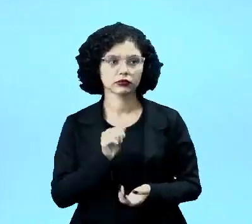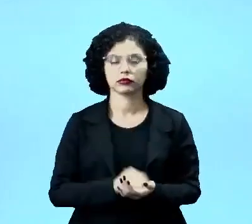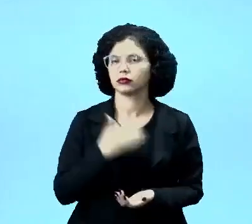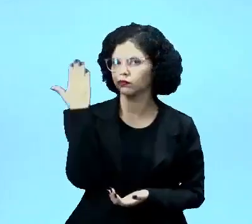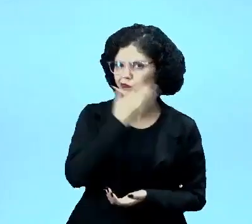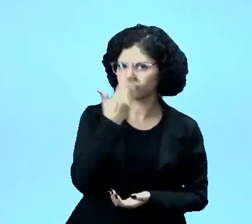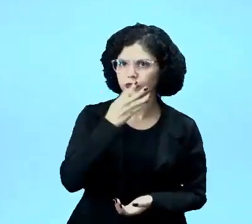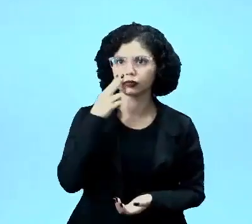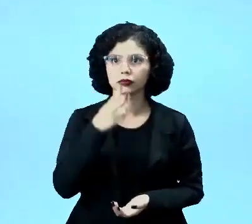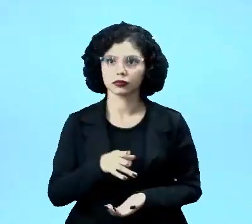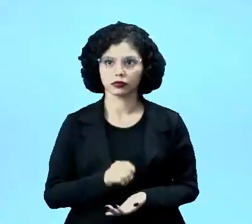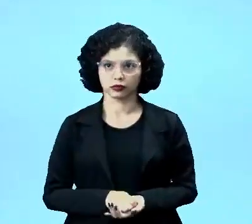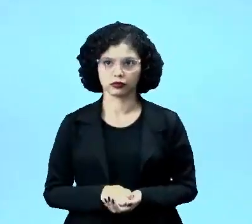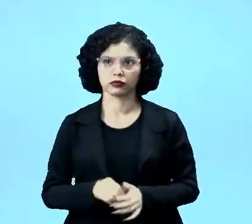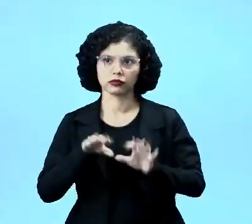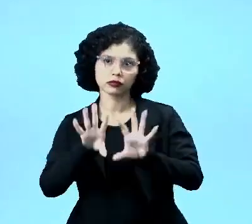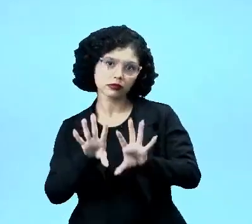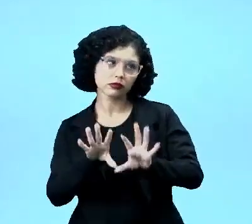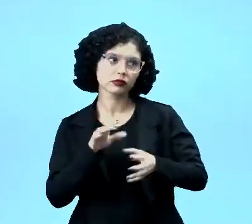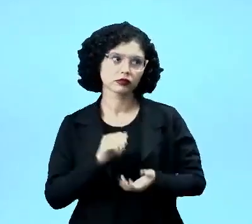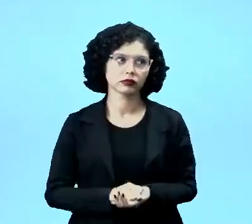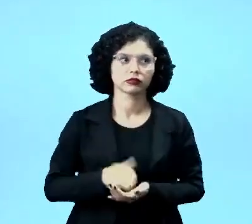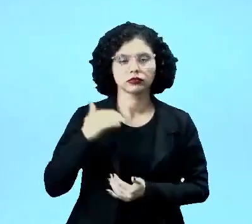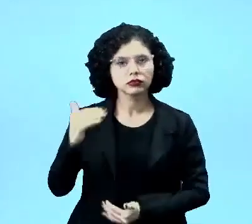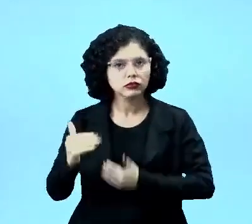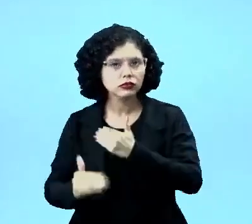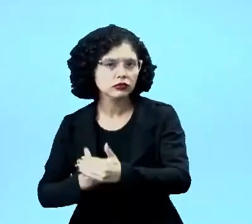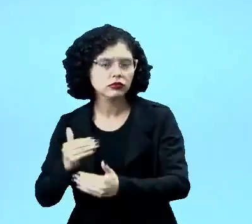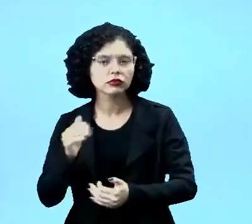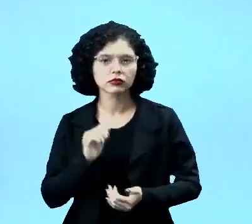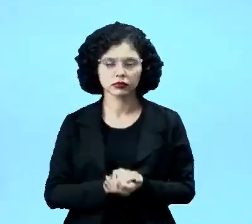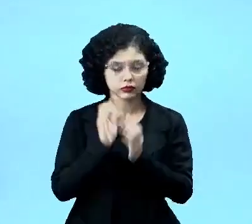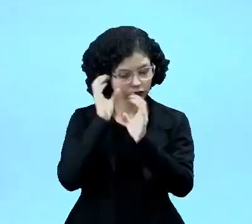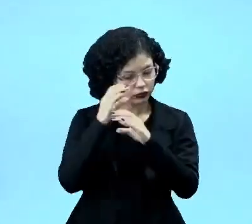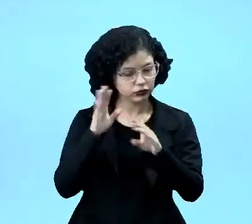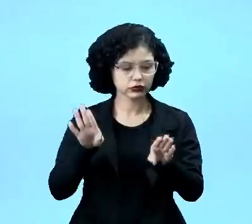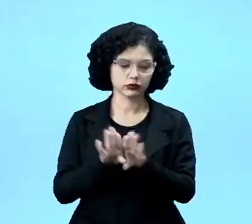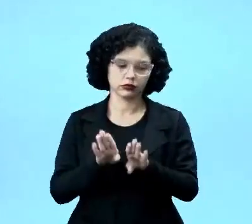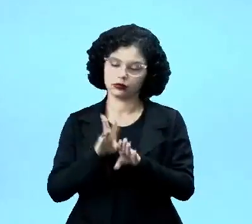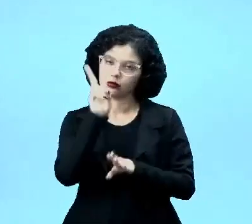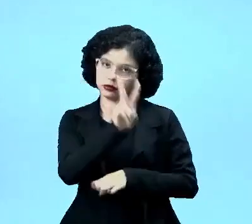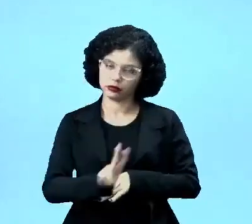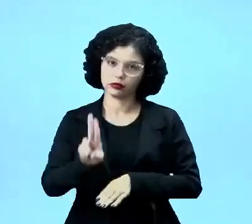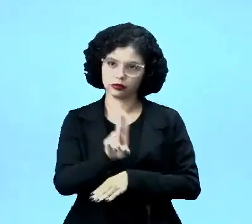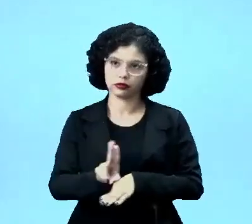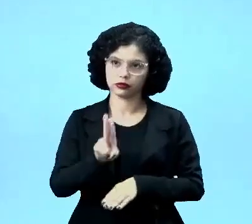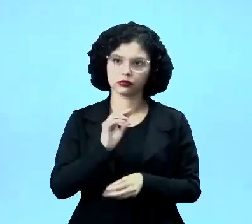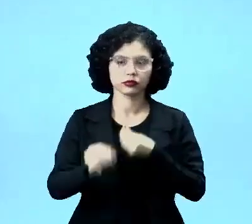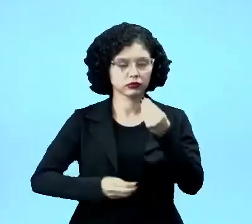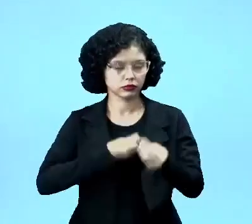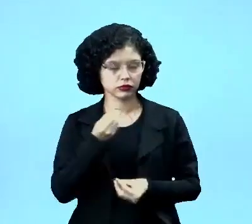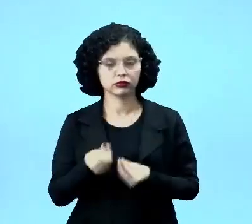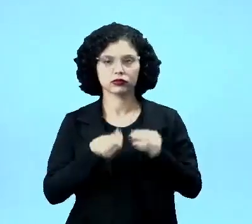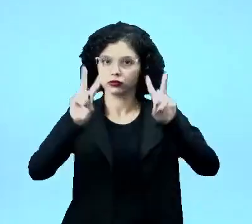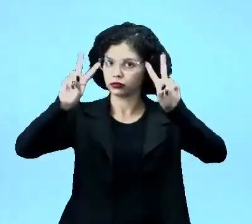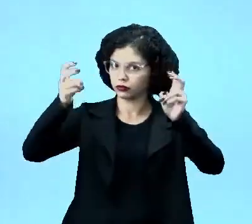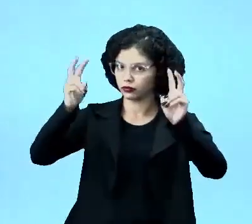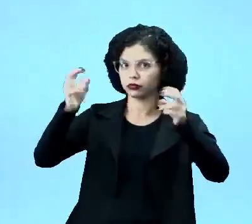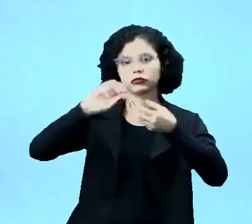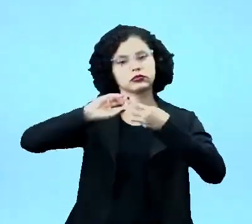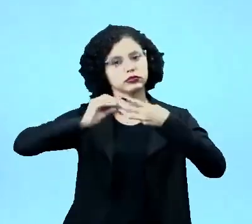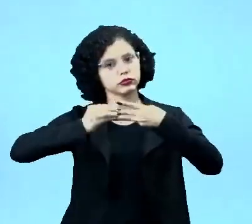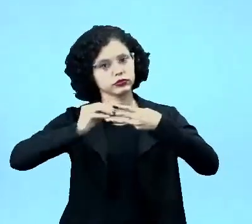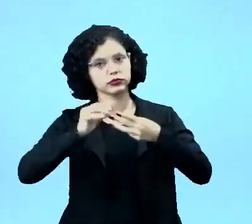capazes de visualizar. E aí, com o avanço dessa microscopia também, a gente vai entender como é que a teoria